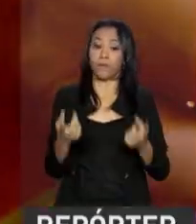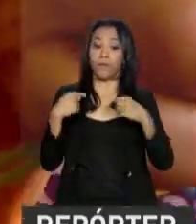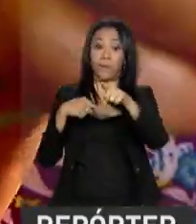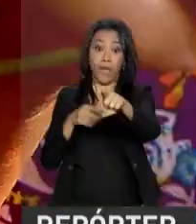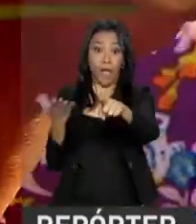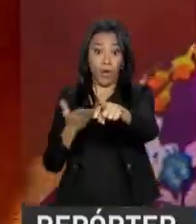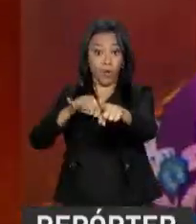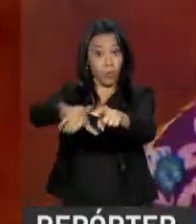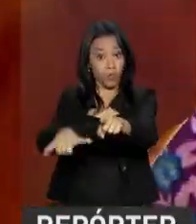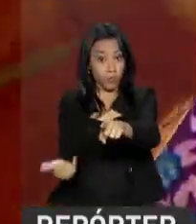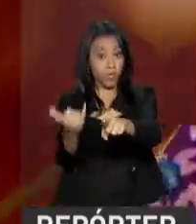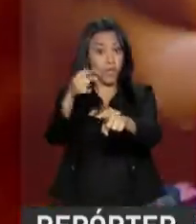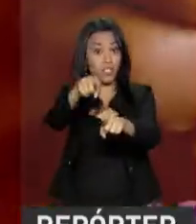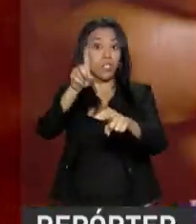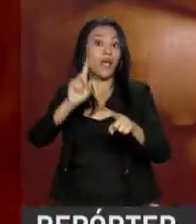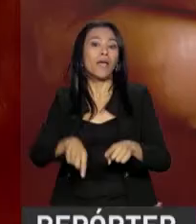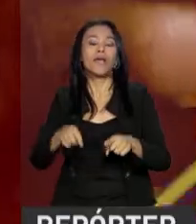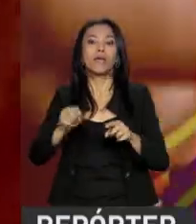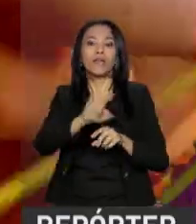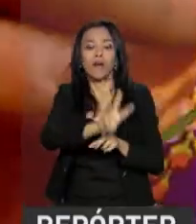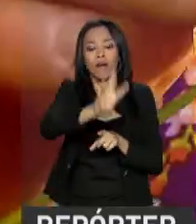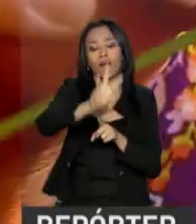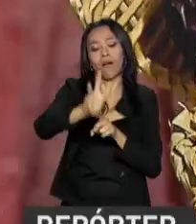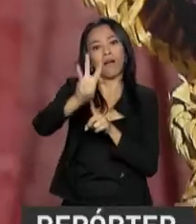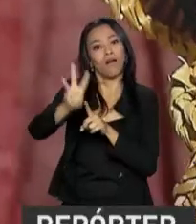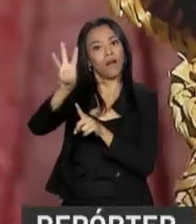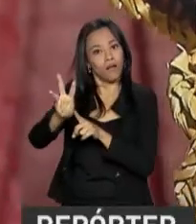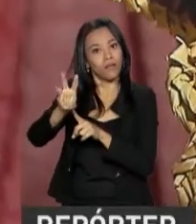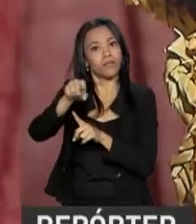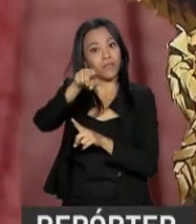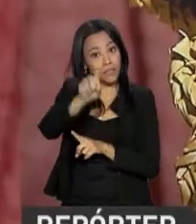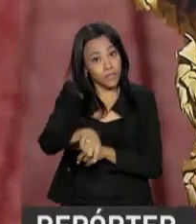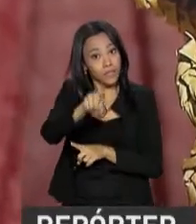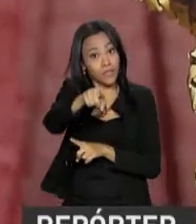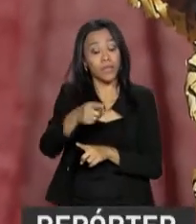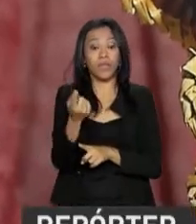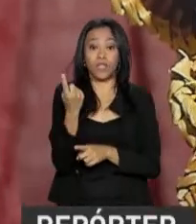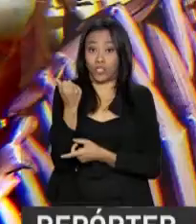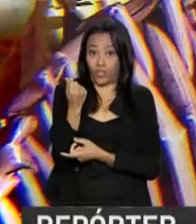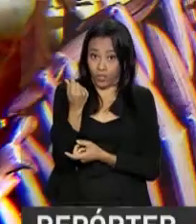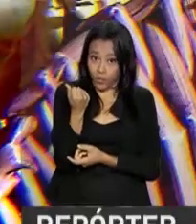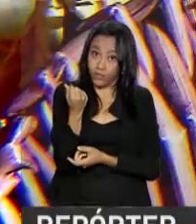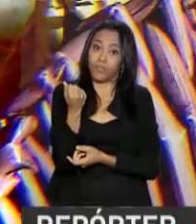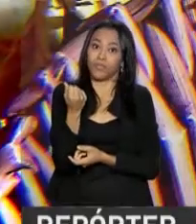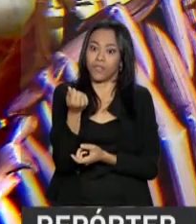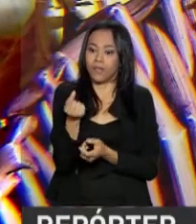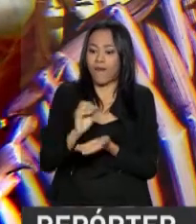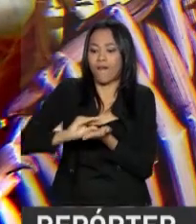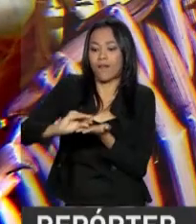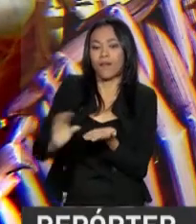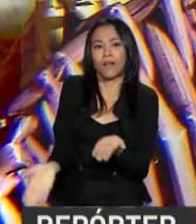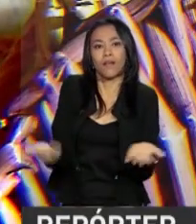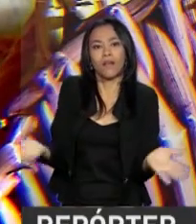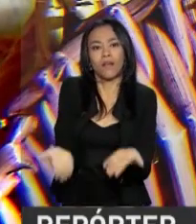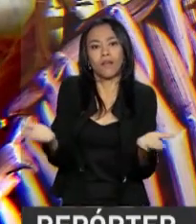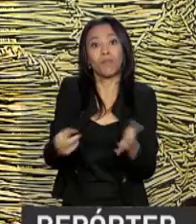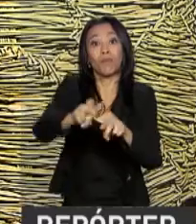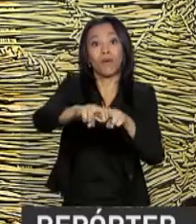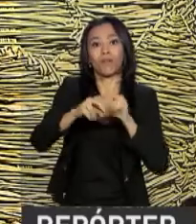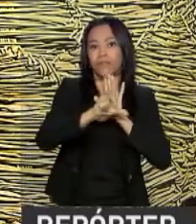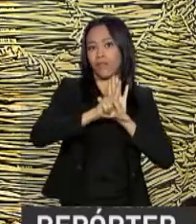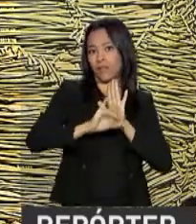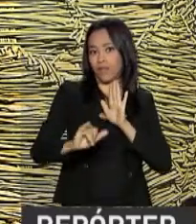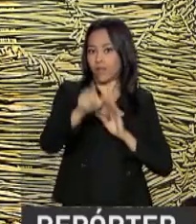agora com a implantação de um portal na internet financiado com recursos de incentivos fiscais da lei ronê